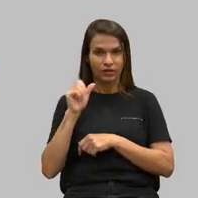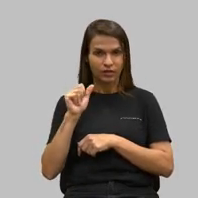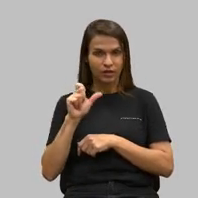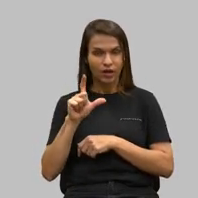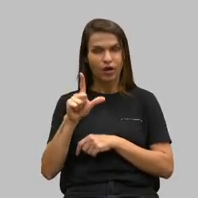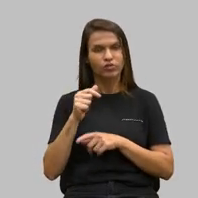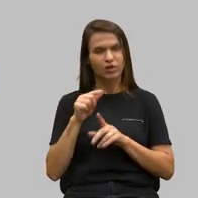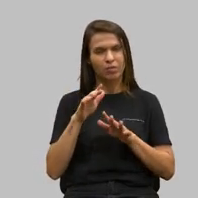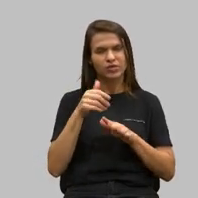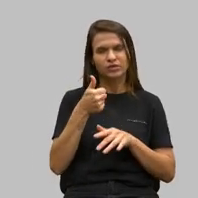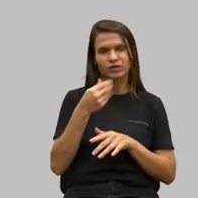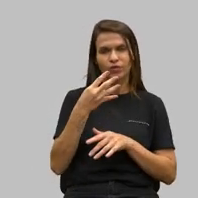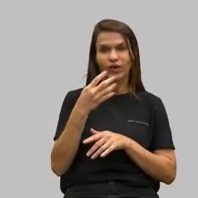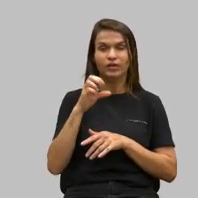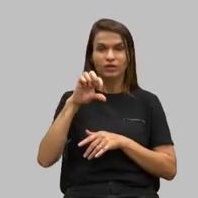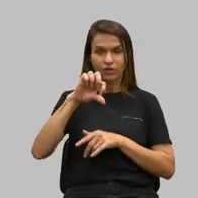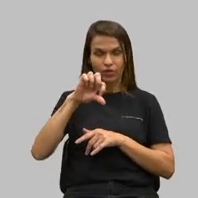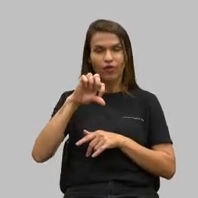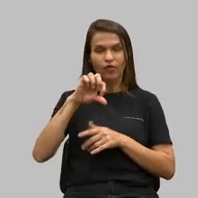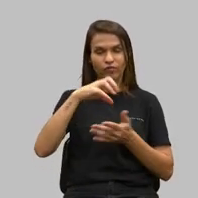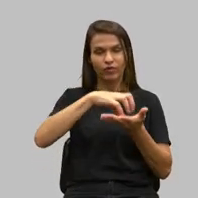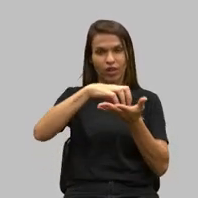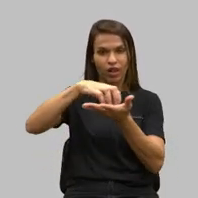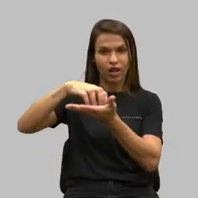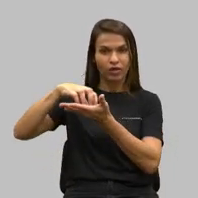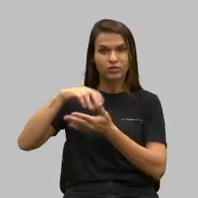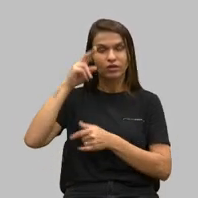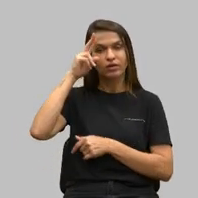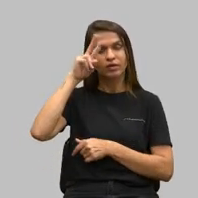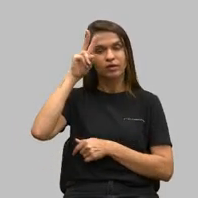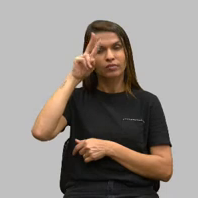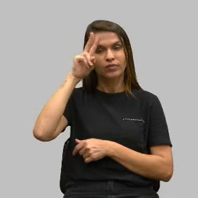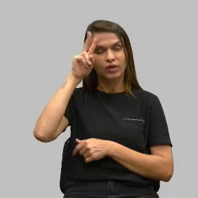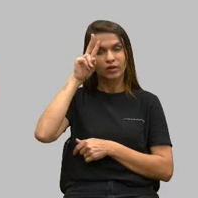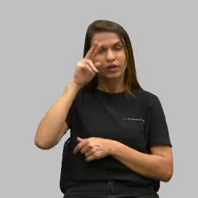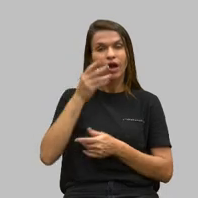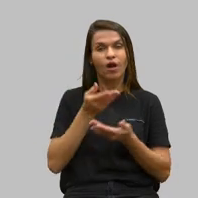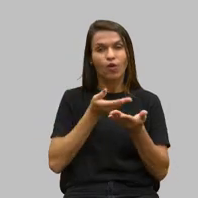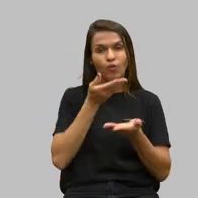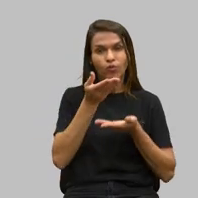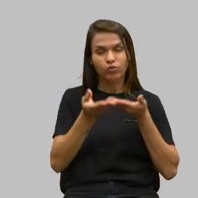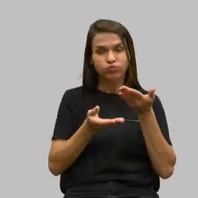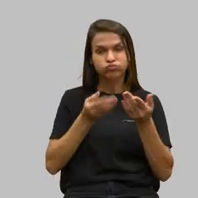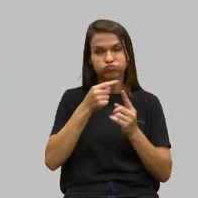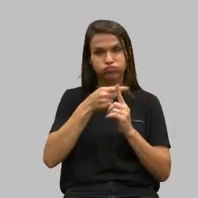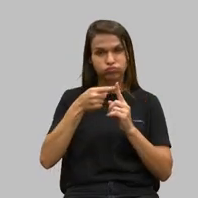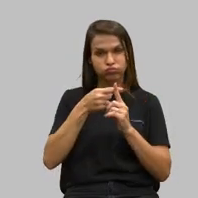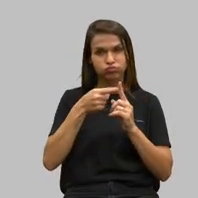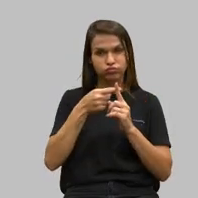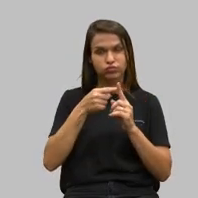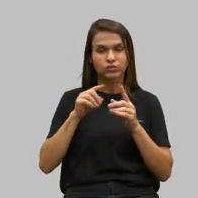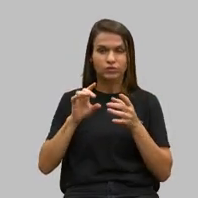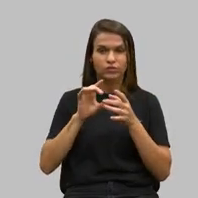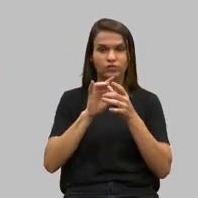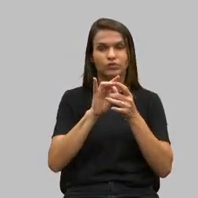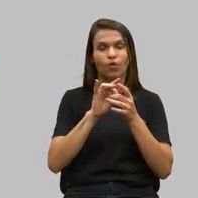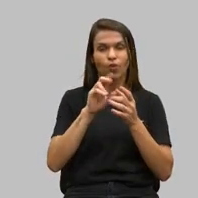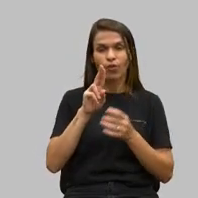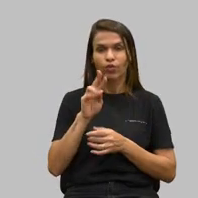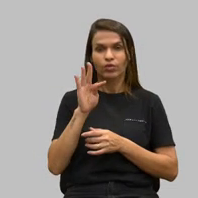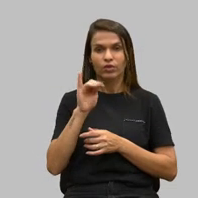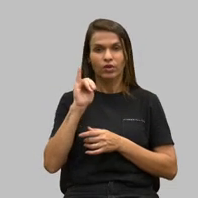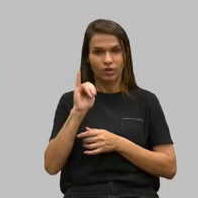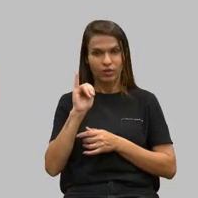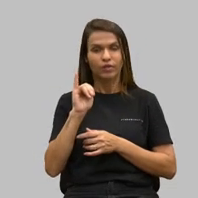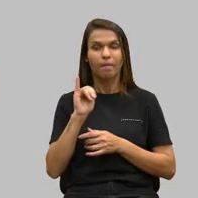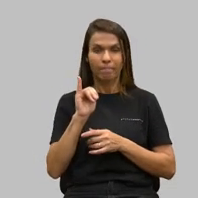mais 149 leitos, mas lembrando que é cuidado intermediário associado à UTI neonatal para garantir a transição